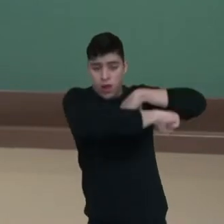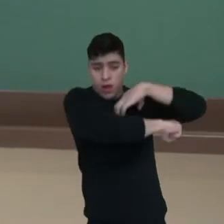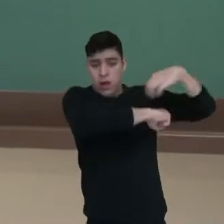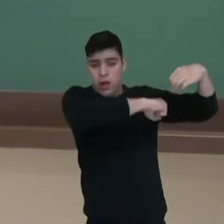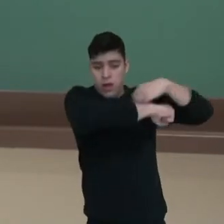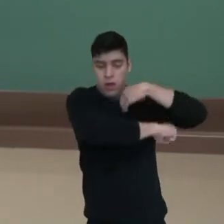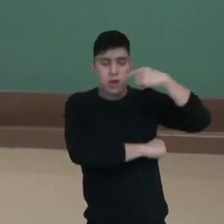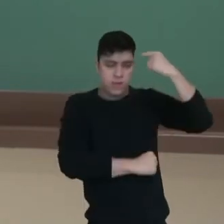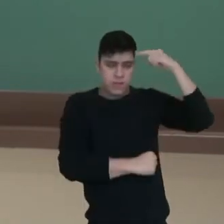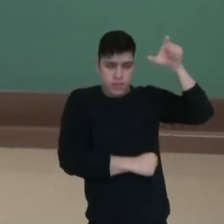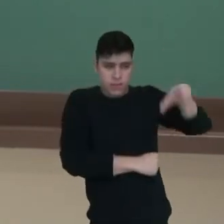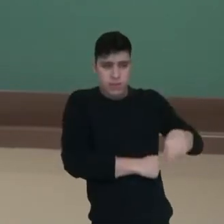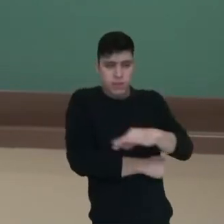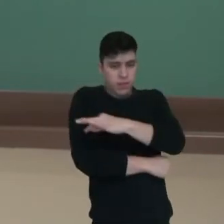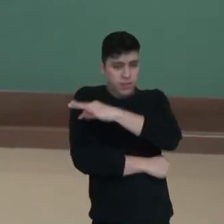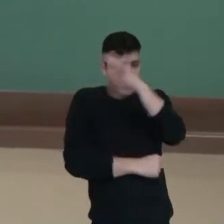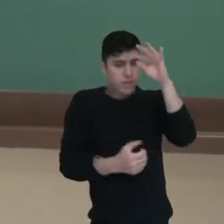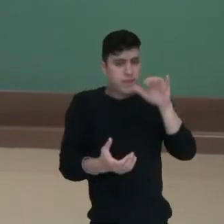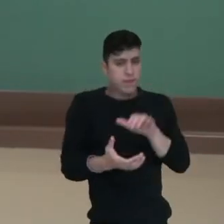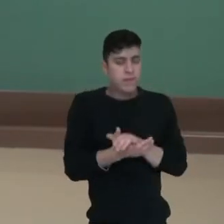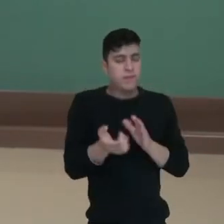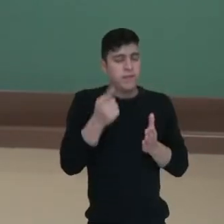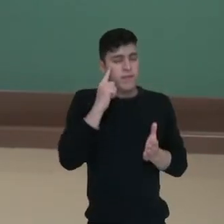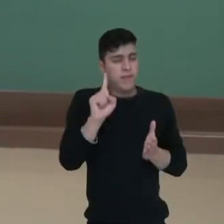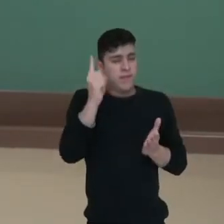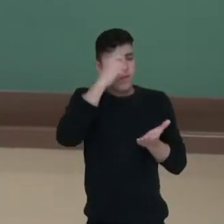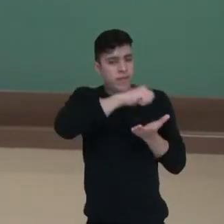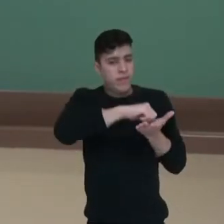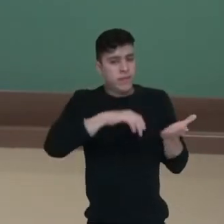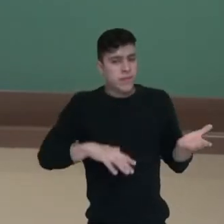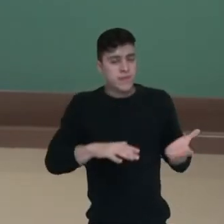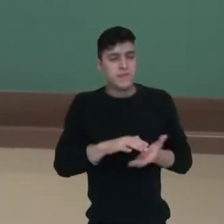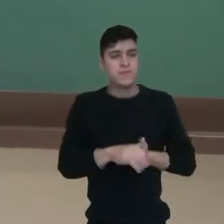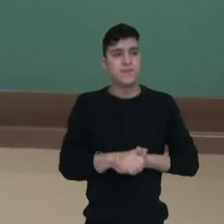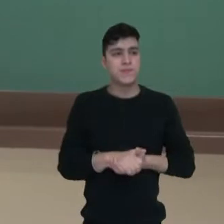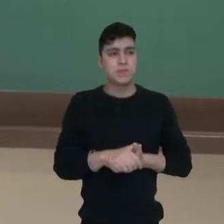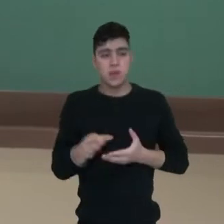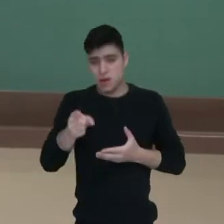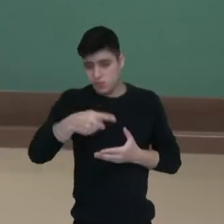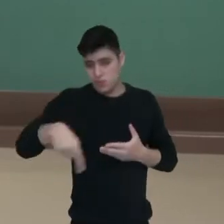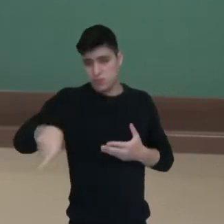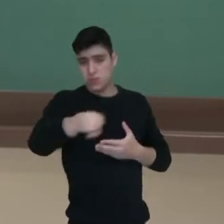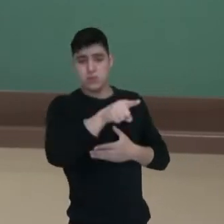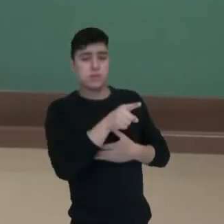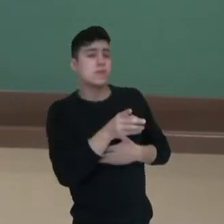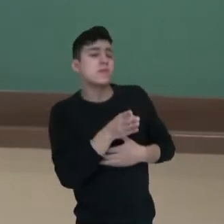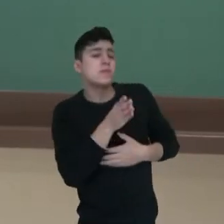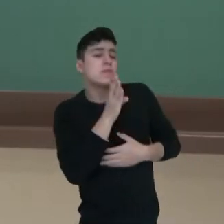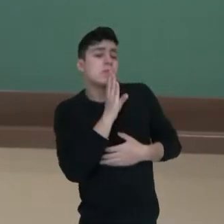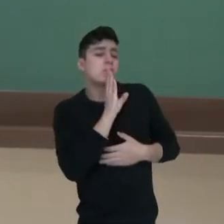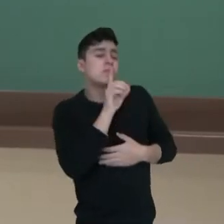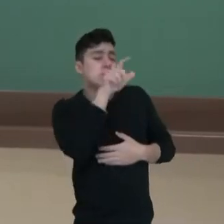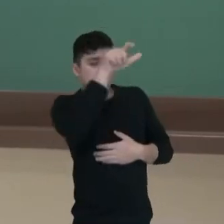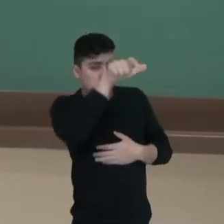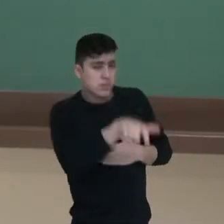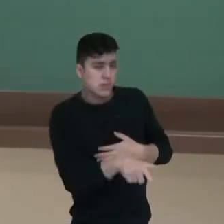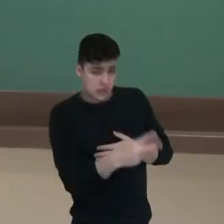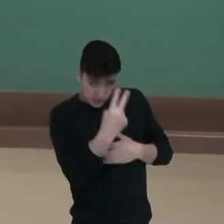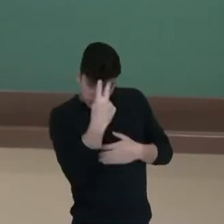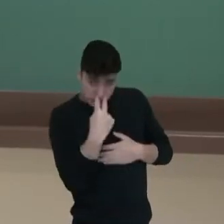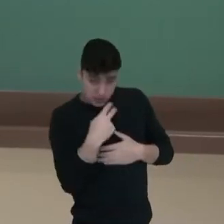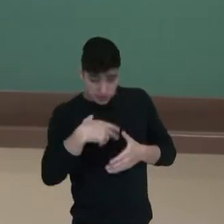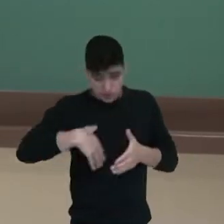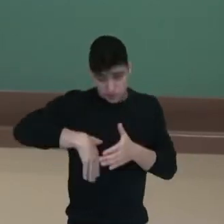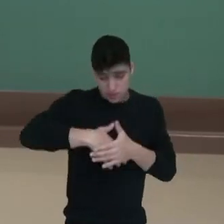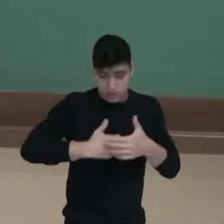seu técnico. E agora a gente vai para o exercício de número 1. Você conhece alguma pessoa cega que